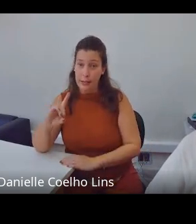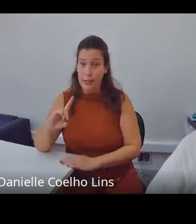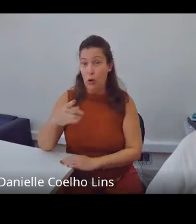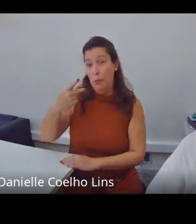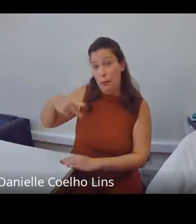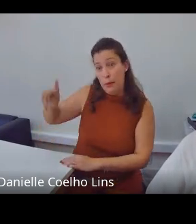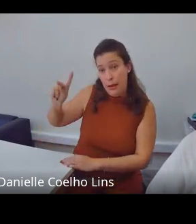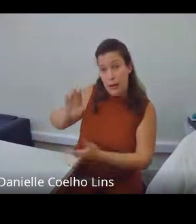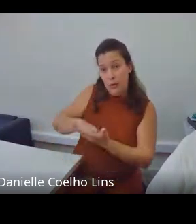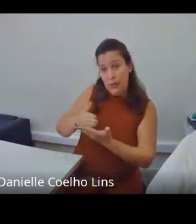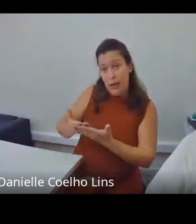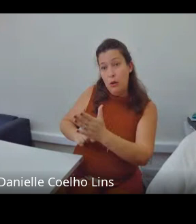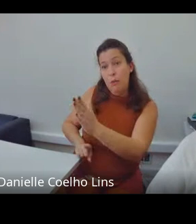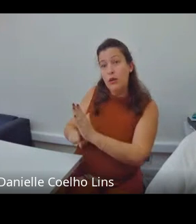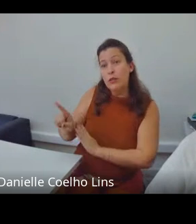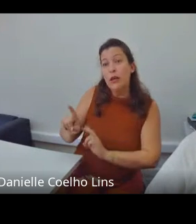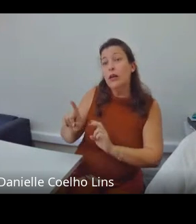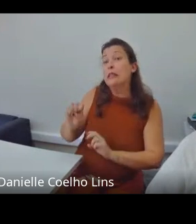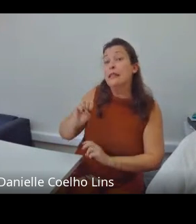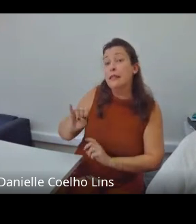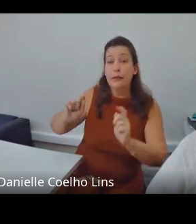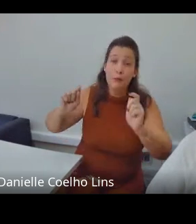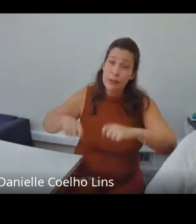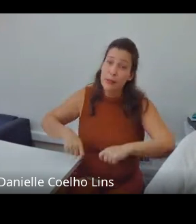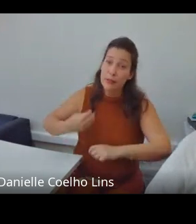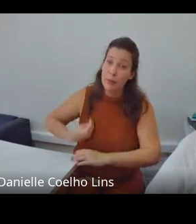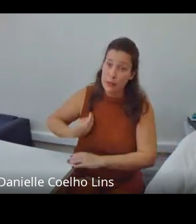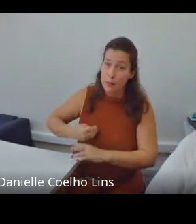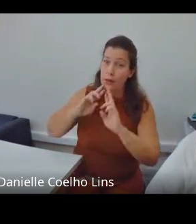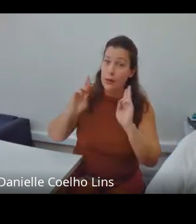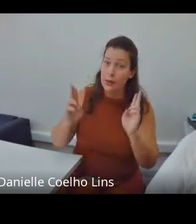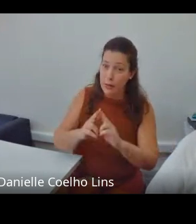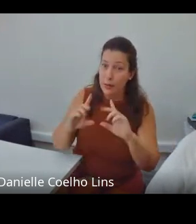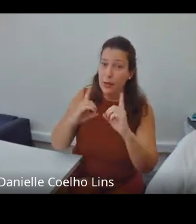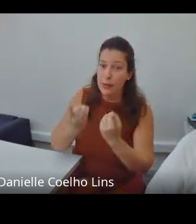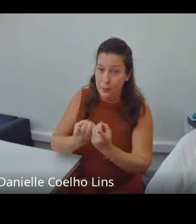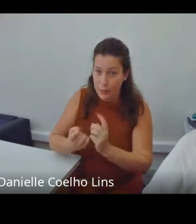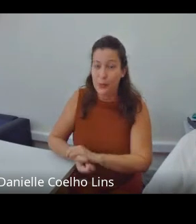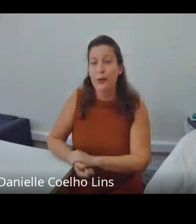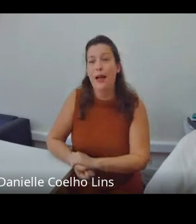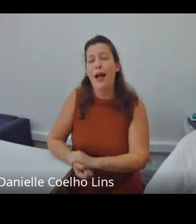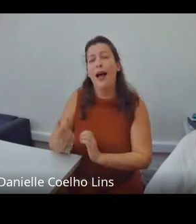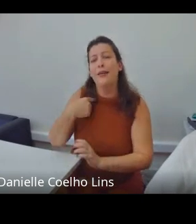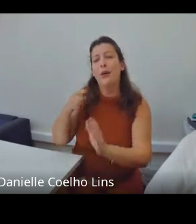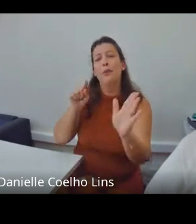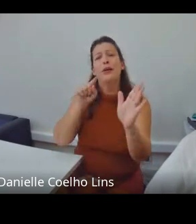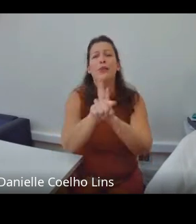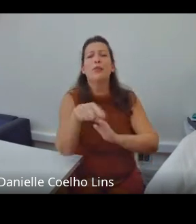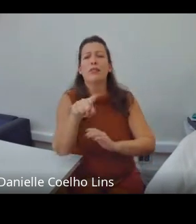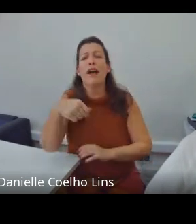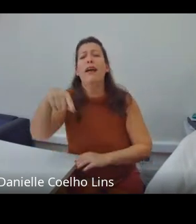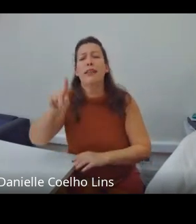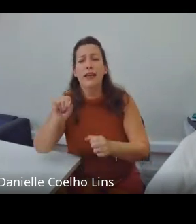intérpretes perguntando sobre a possibilidade de participação em reuniões do departamento. E aí eu pergunto para vocês, quem